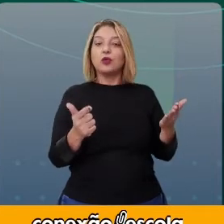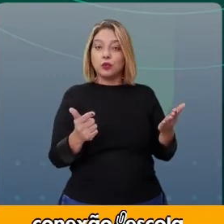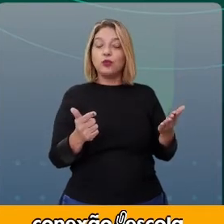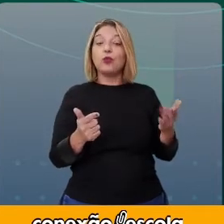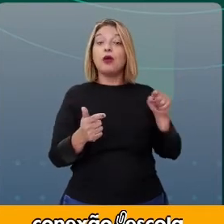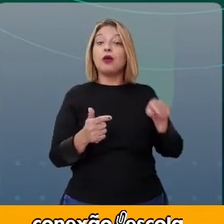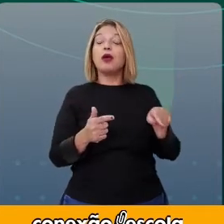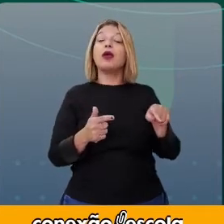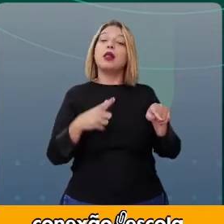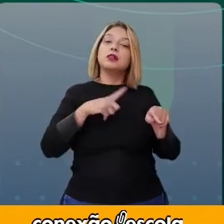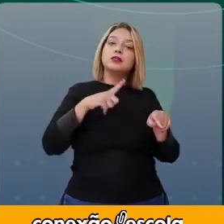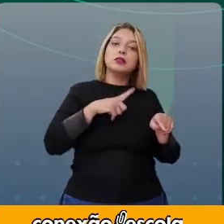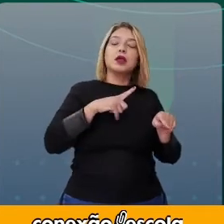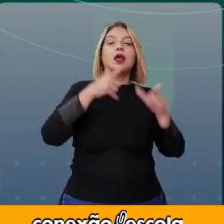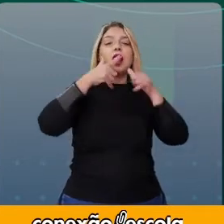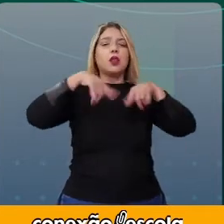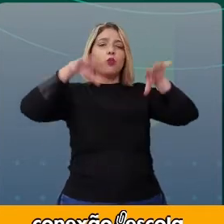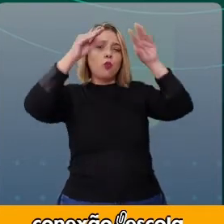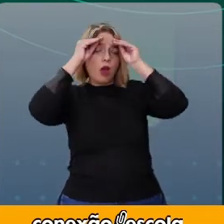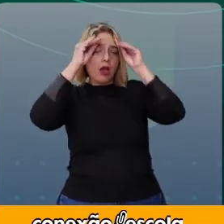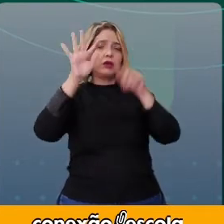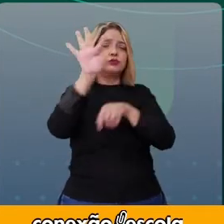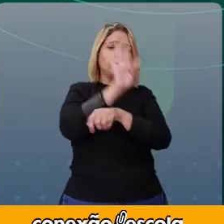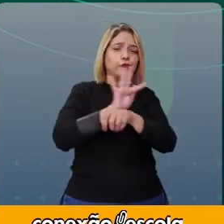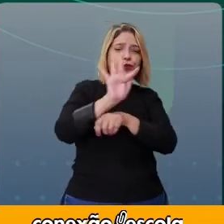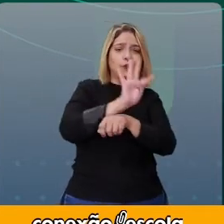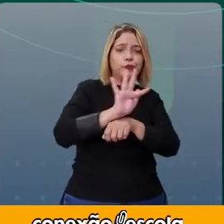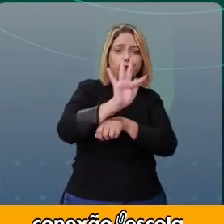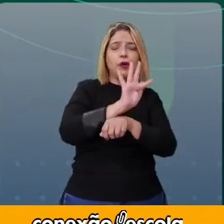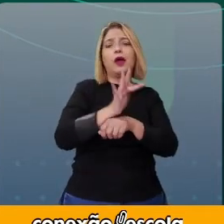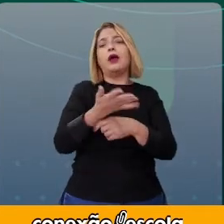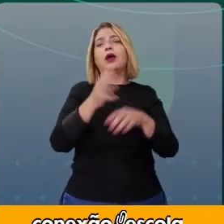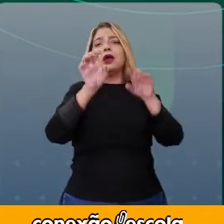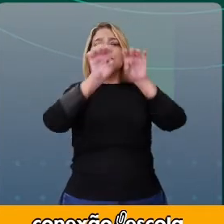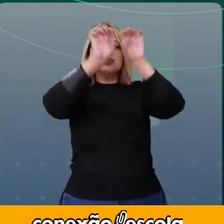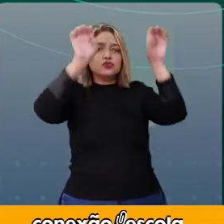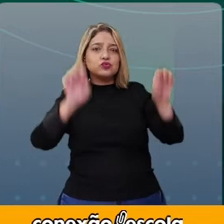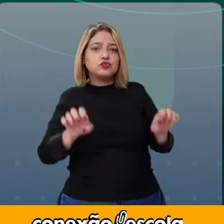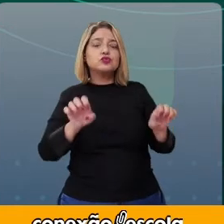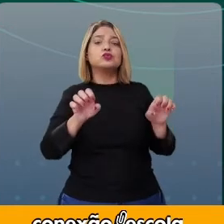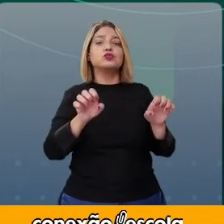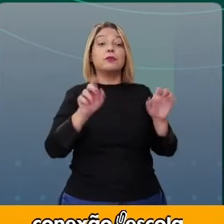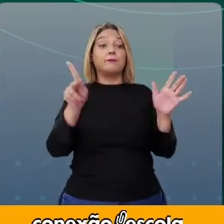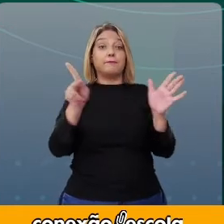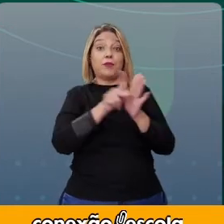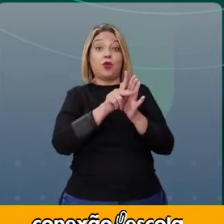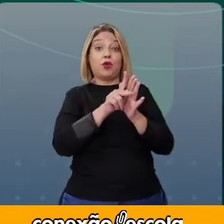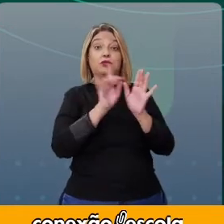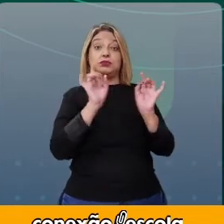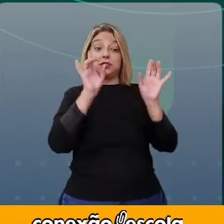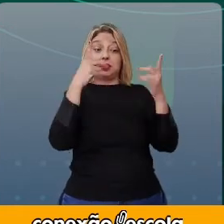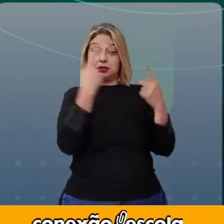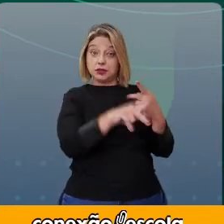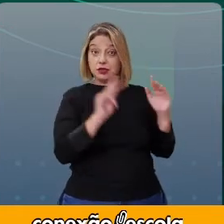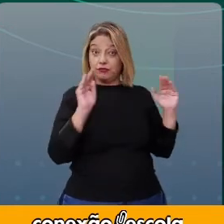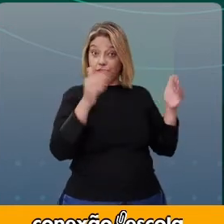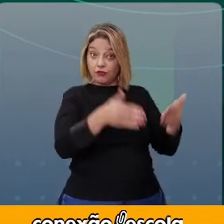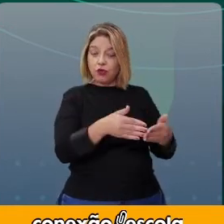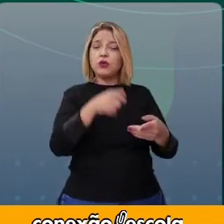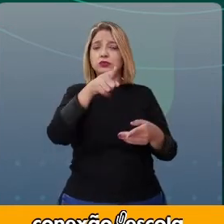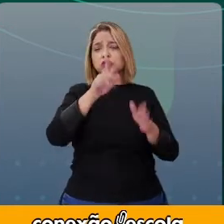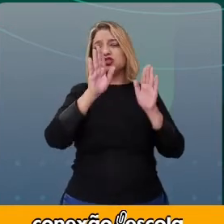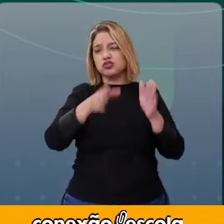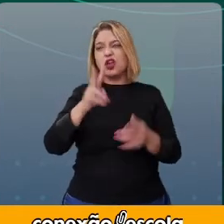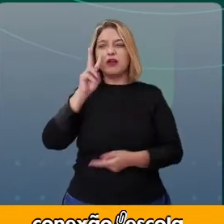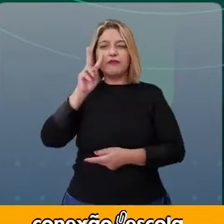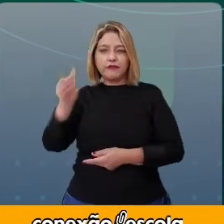ter uma linguagem mais formal, uma estrutura já específica, que você pode até estudar em outras videoaulas do Aprender